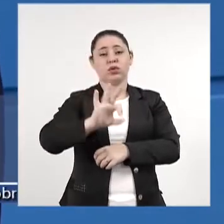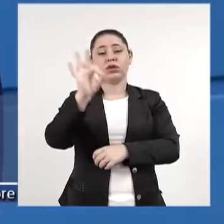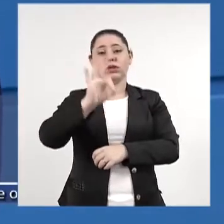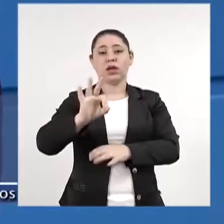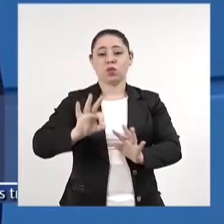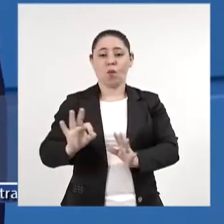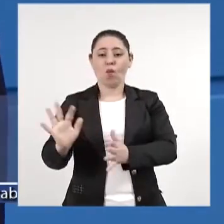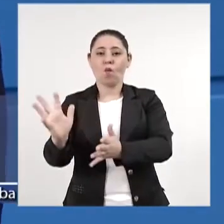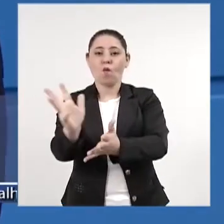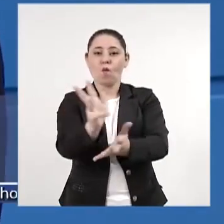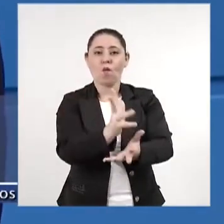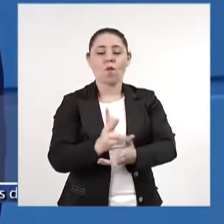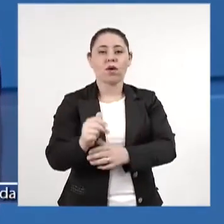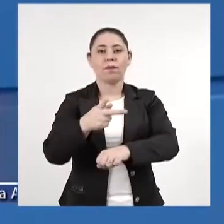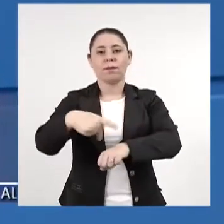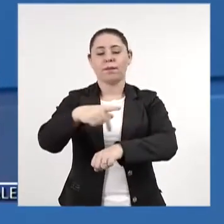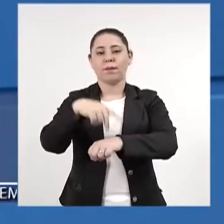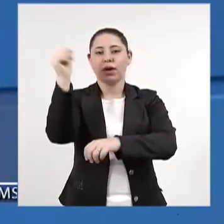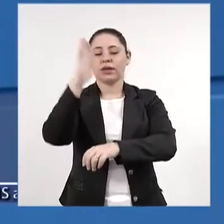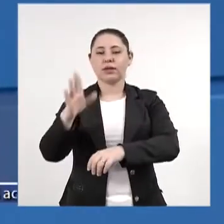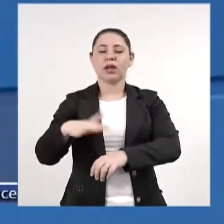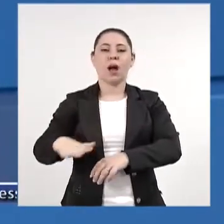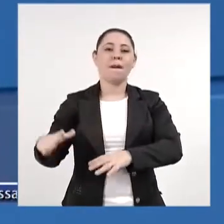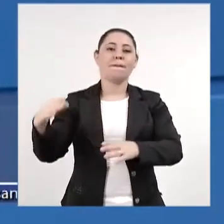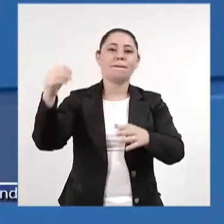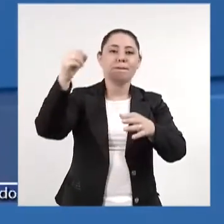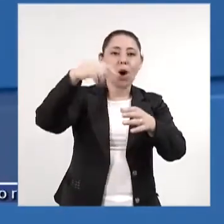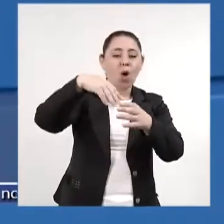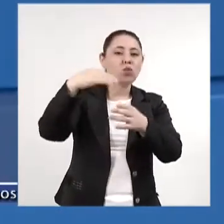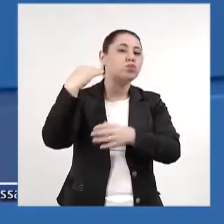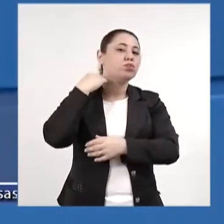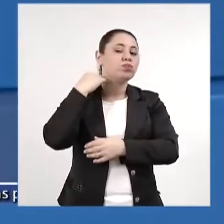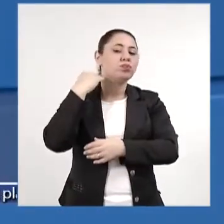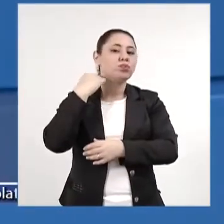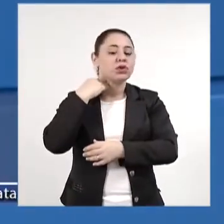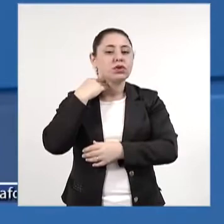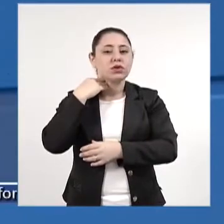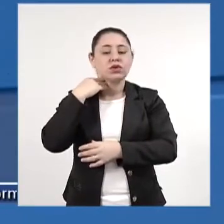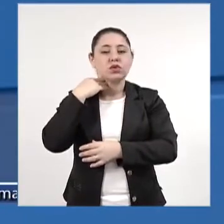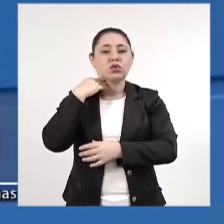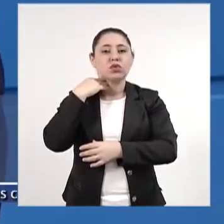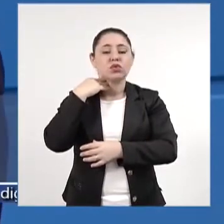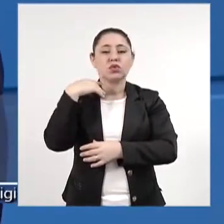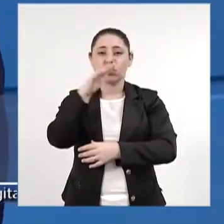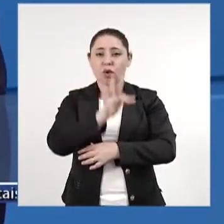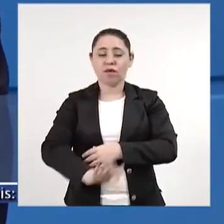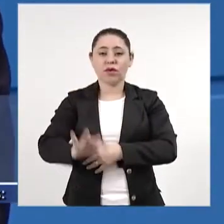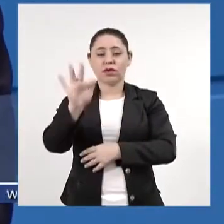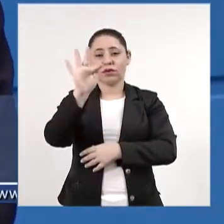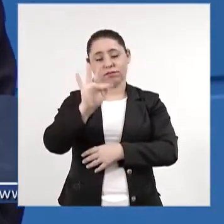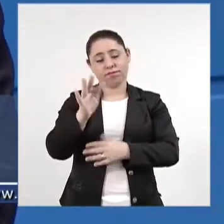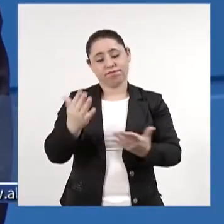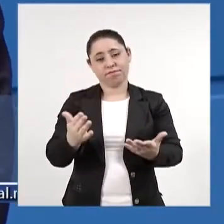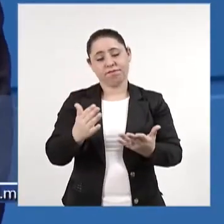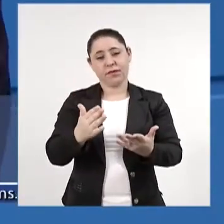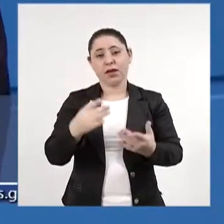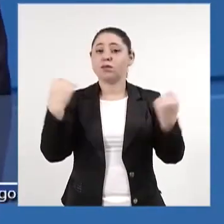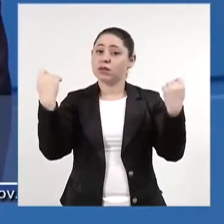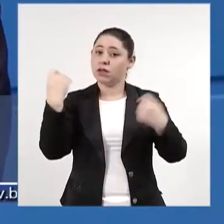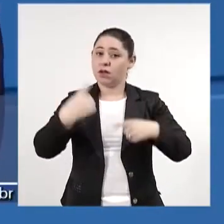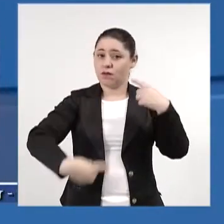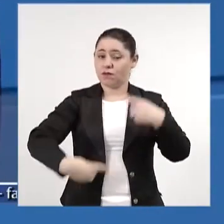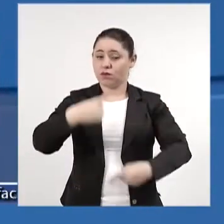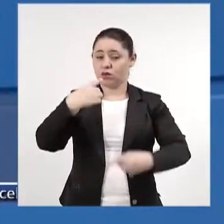país está concentrado nos cofres da União. É necessário, sim, uma reforma tributária para a gente discutir. Aí